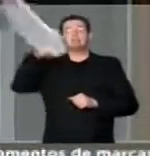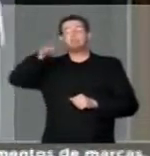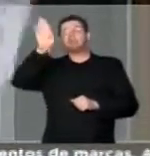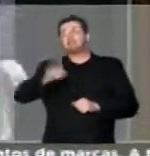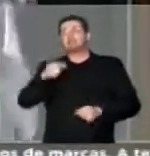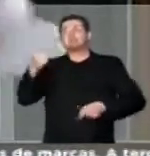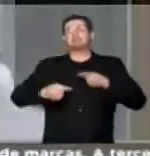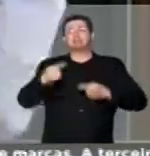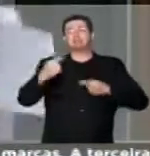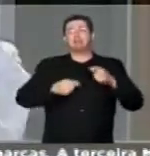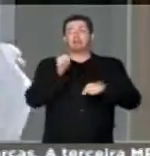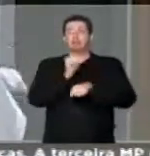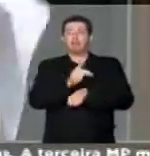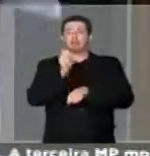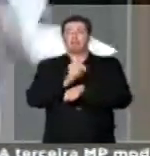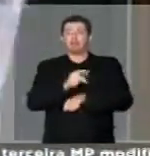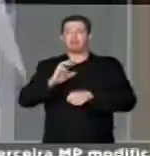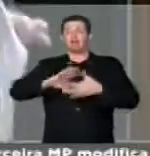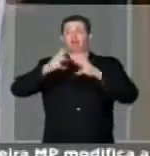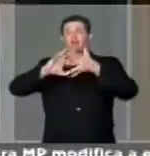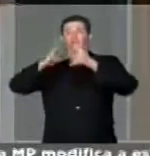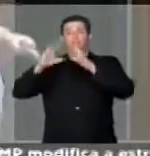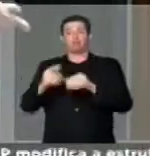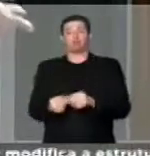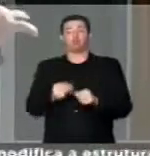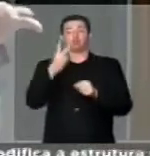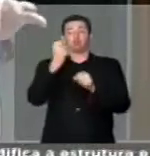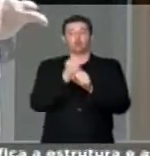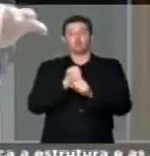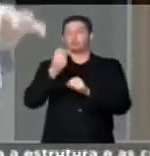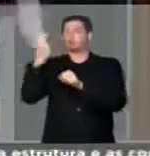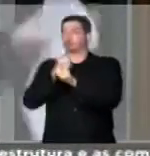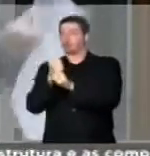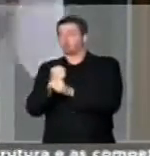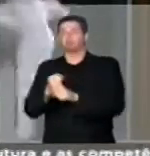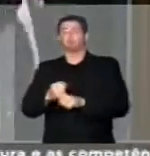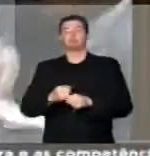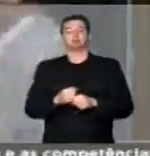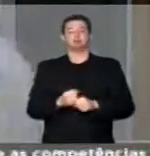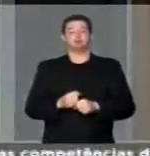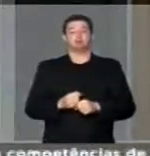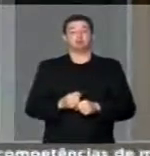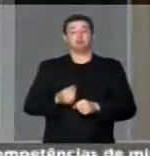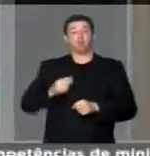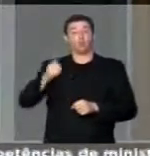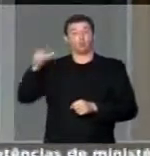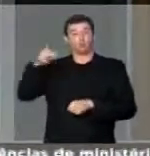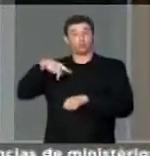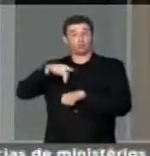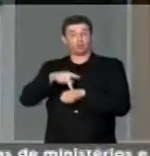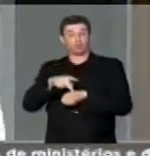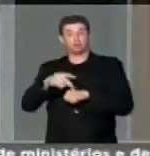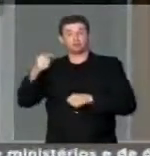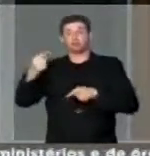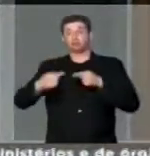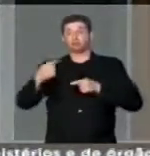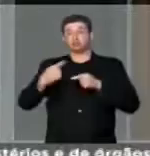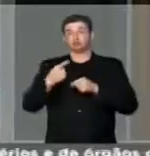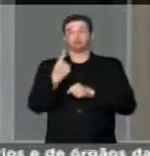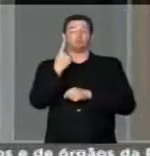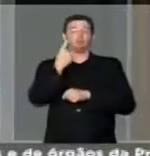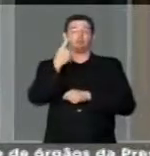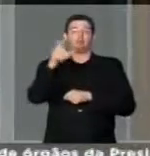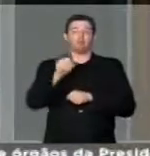se discute reforma de Previdência de 2 em 2 anos. Em outros países se discute ou de ano em